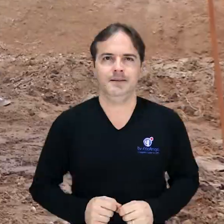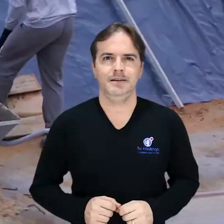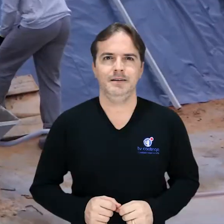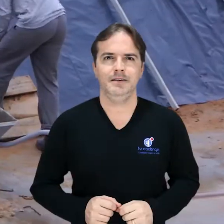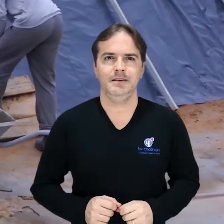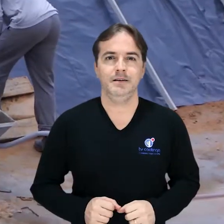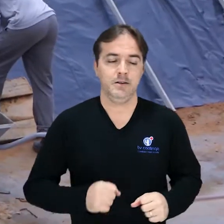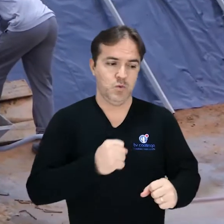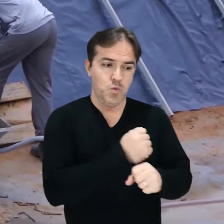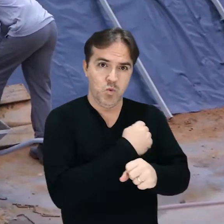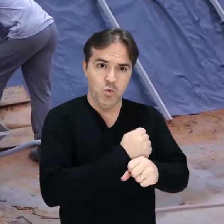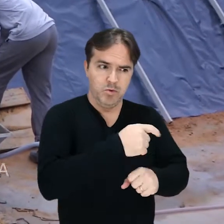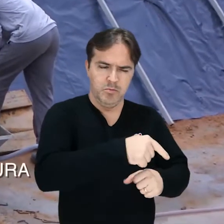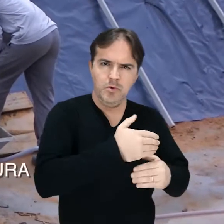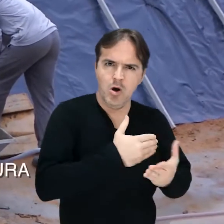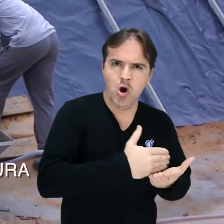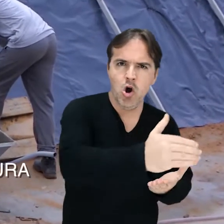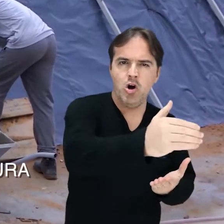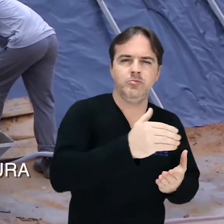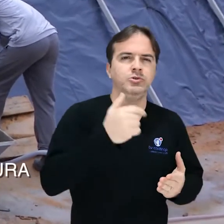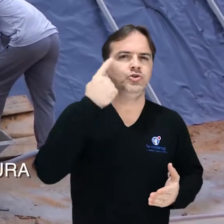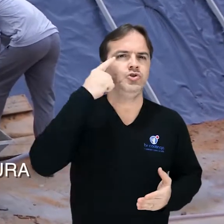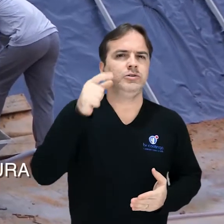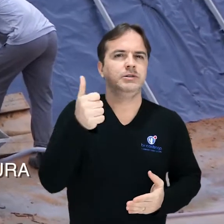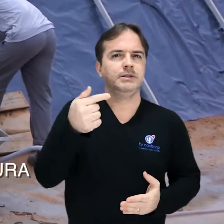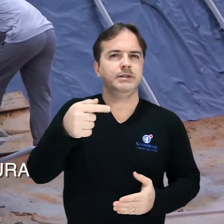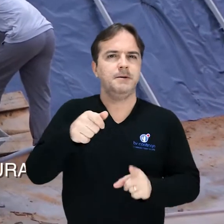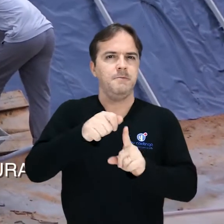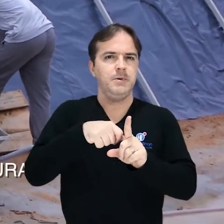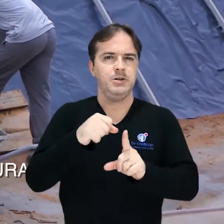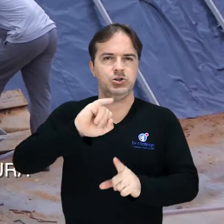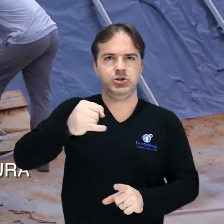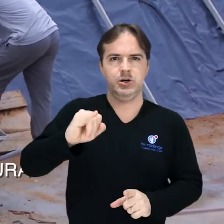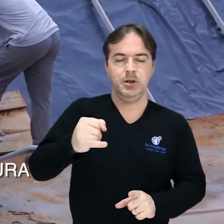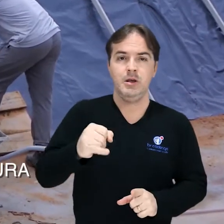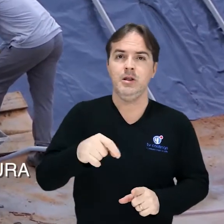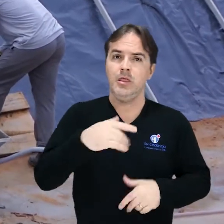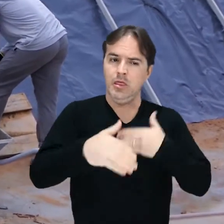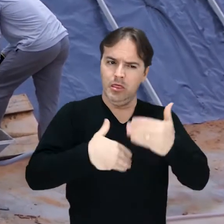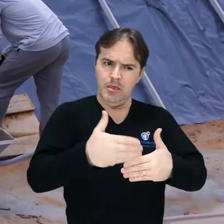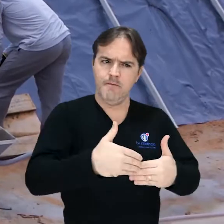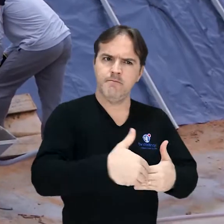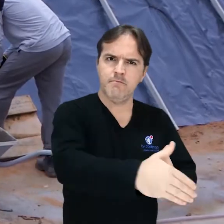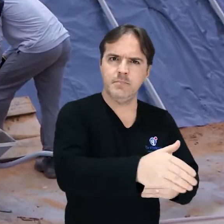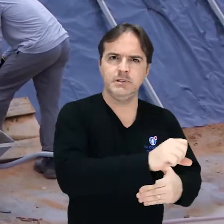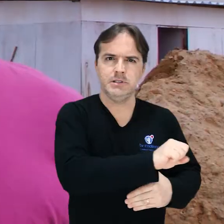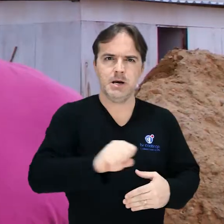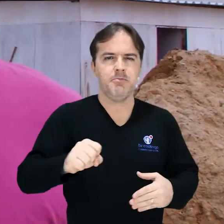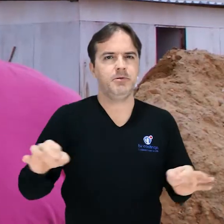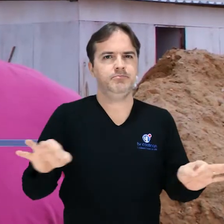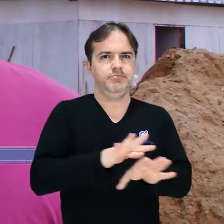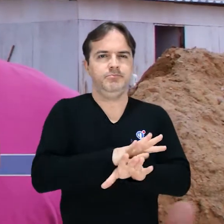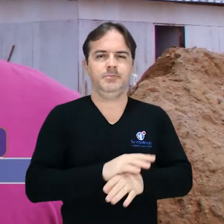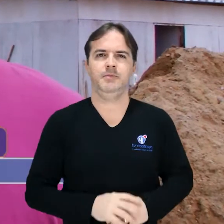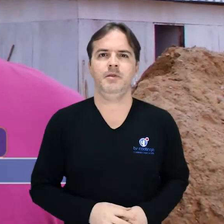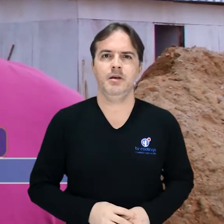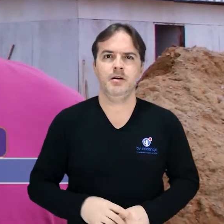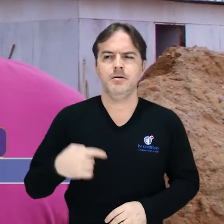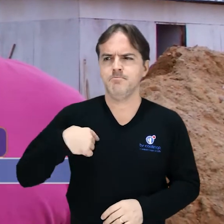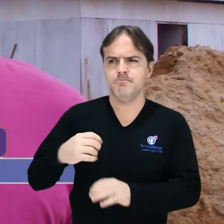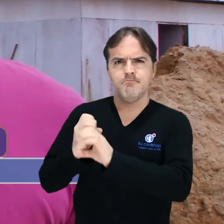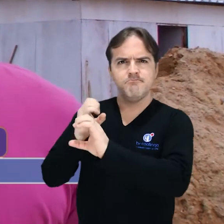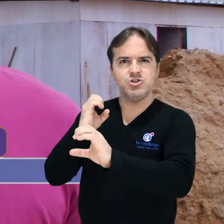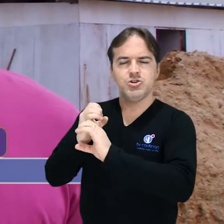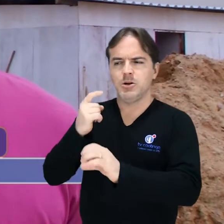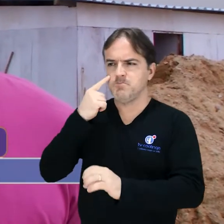hídrico. Os trabalhos começaram no dia 17 de janeiro e devem ser concluídos ainda neste semestre. Como engenheiro, a gente já percebe que